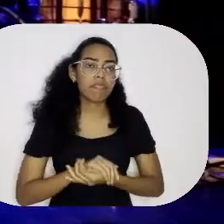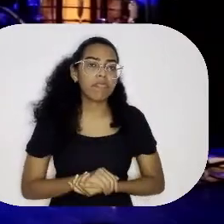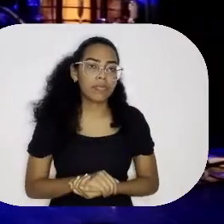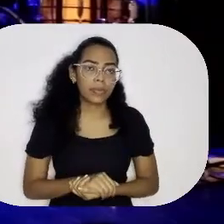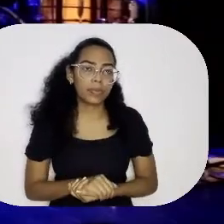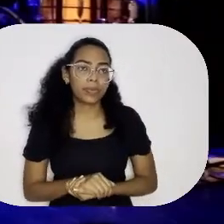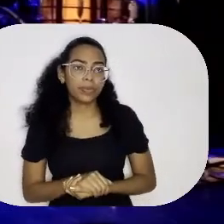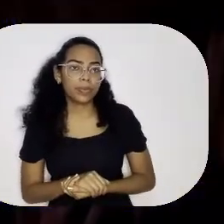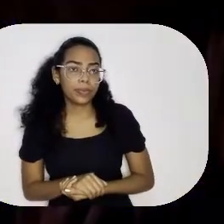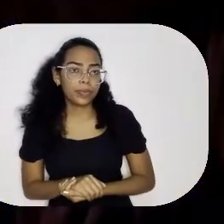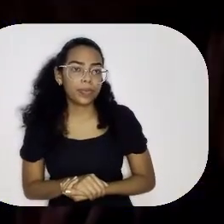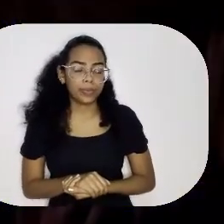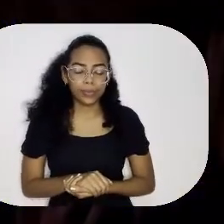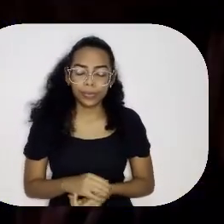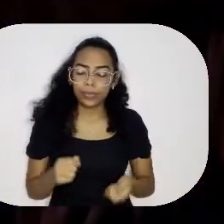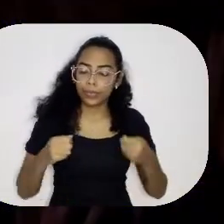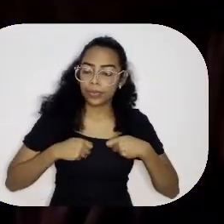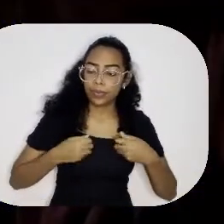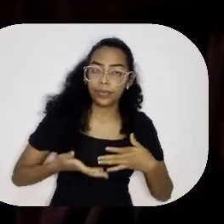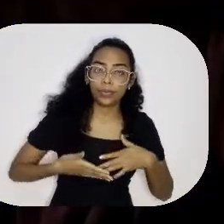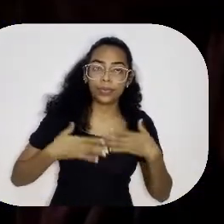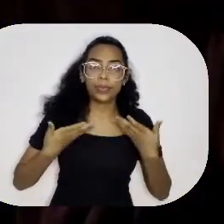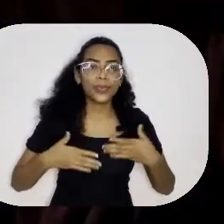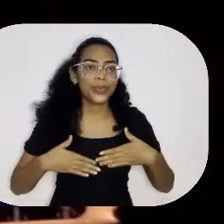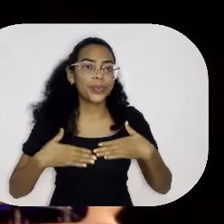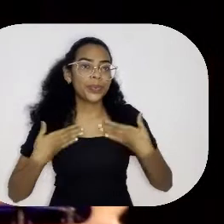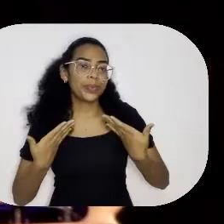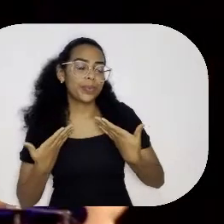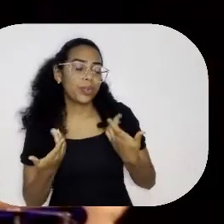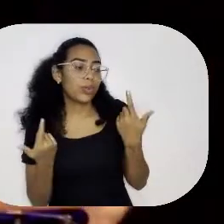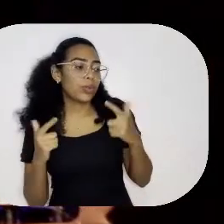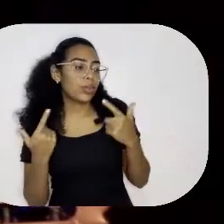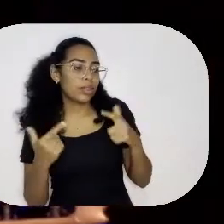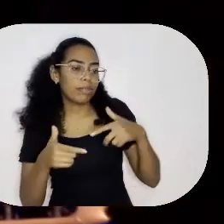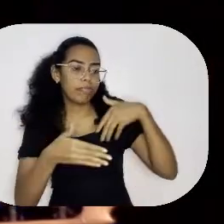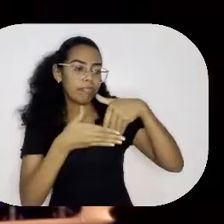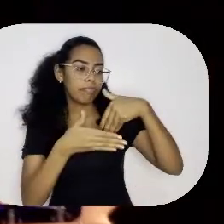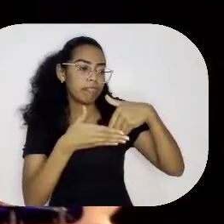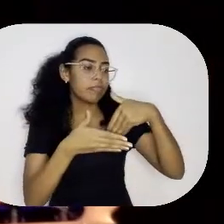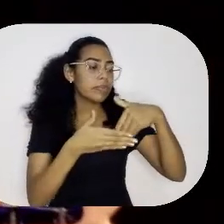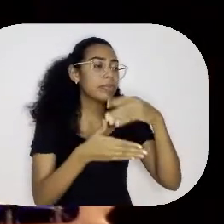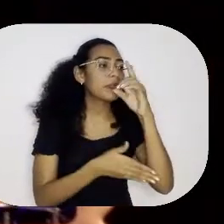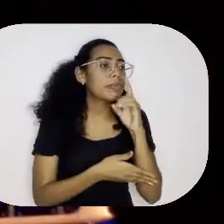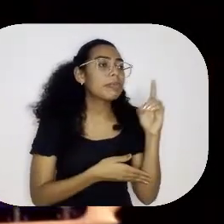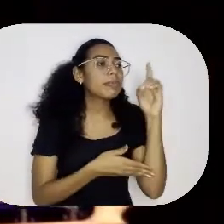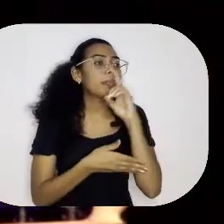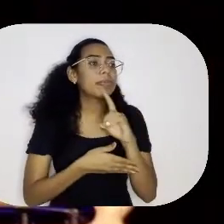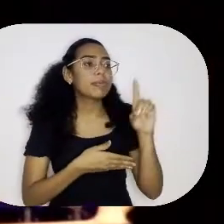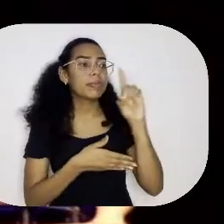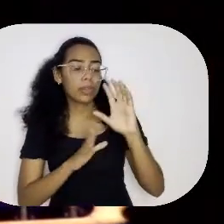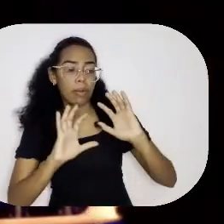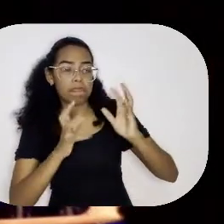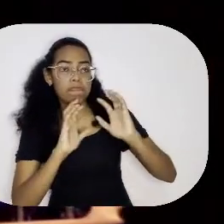o apito final. Seguir com alegria, sem meu futebol